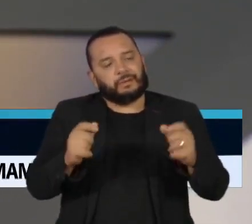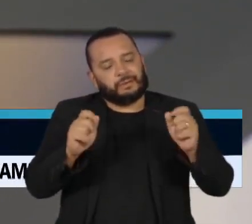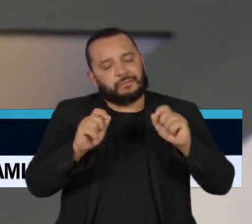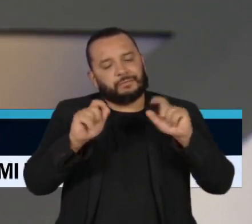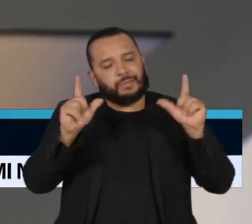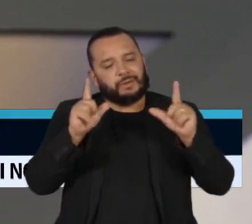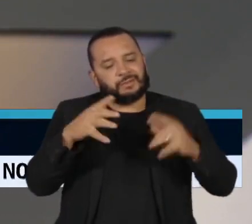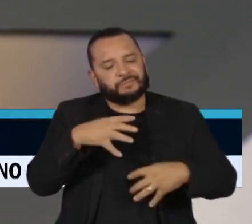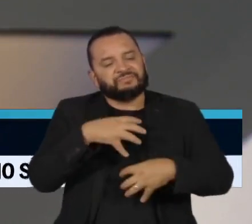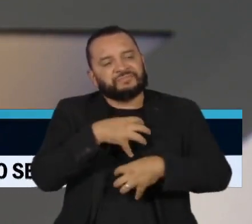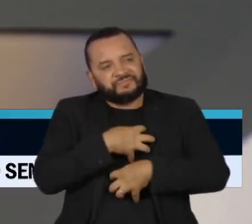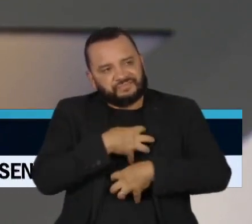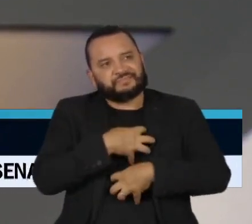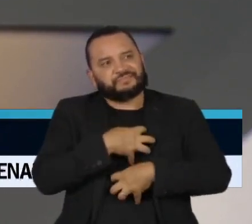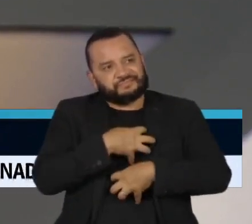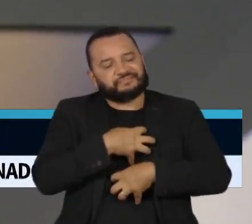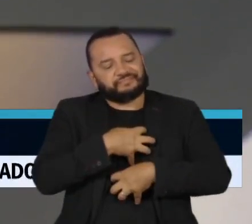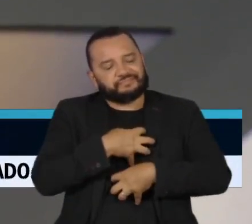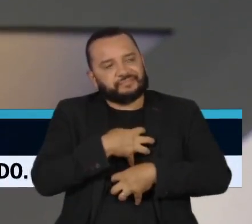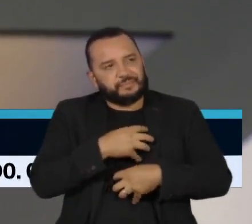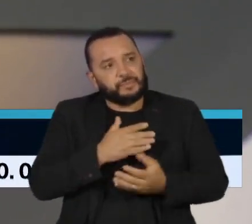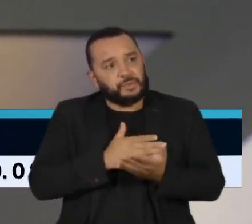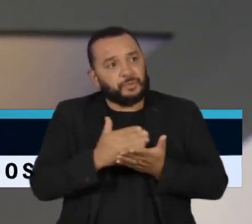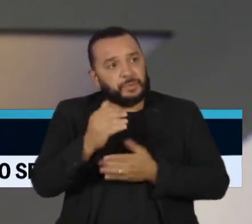gigantesco sobre os preços no começo do ano passado